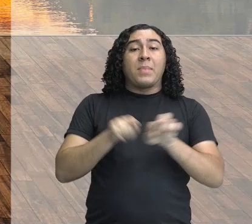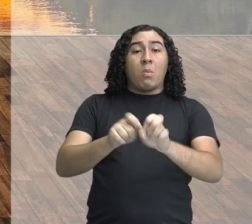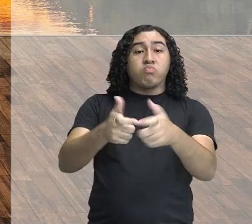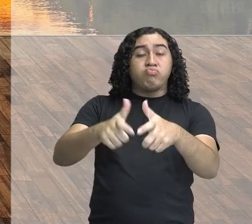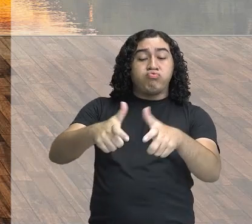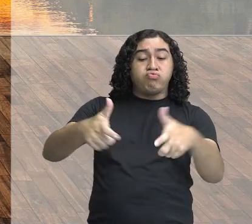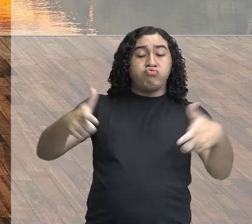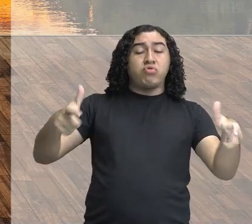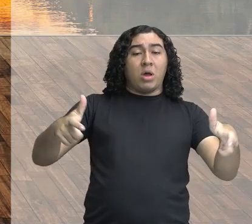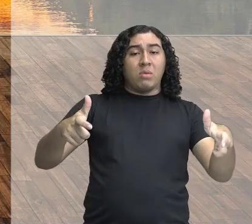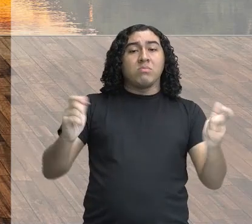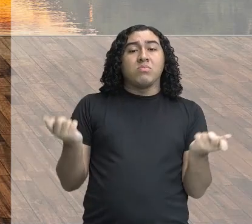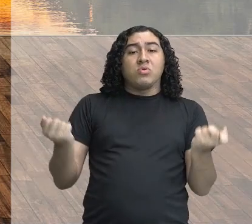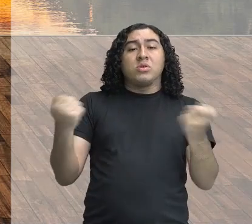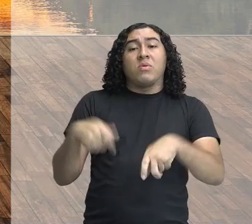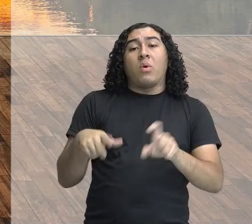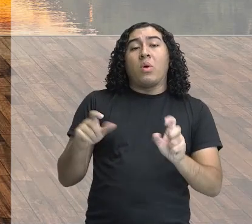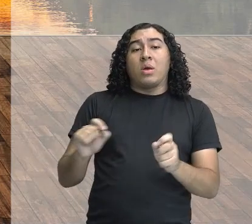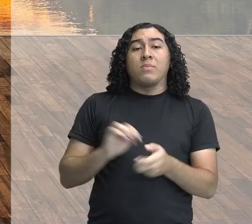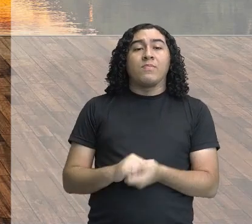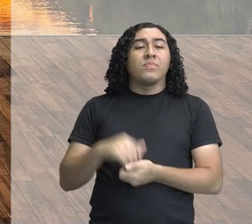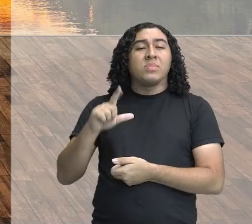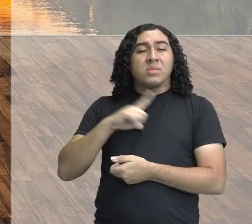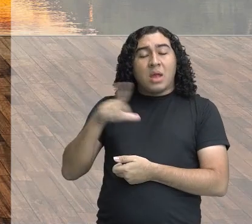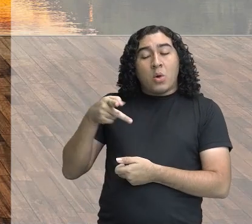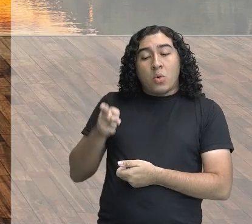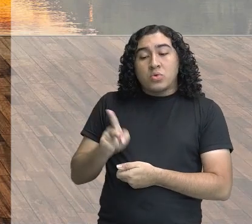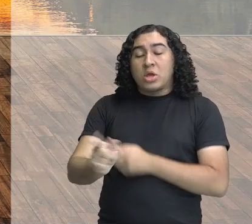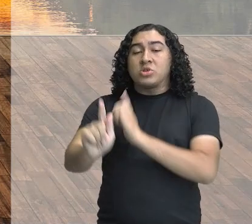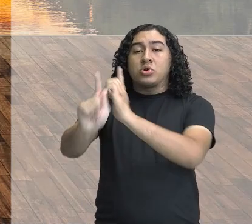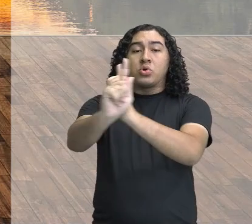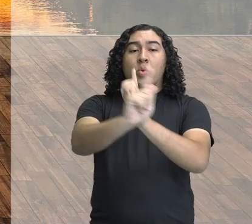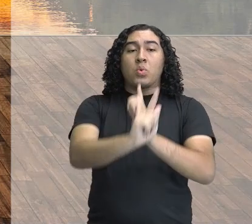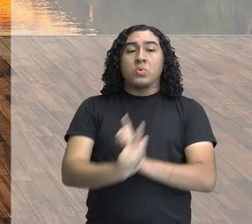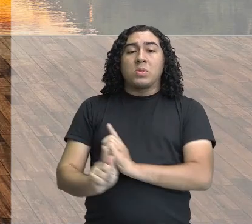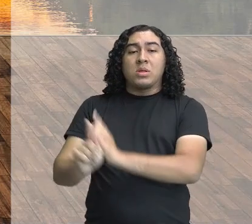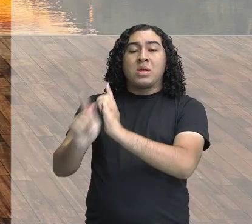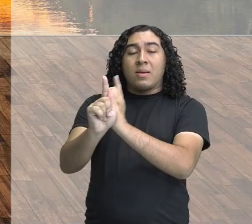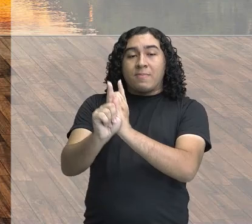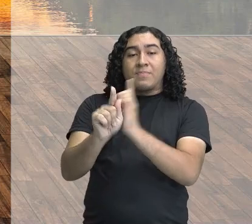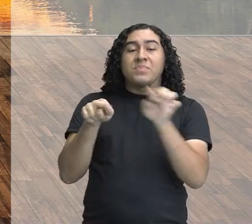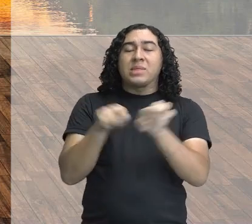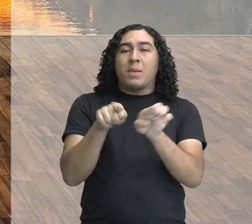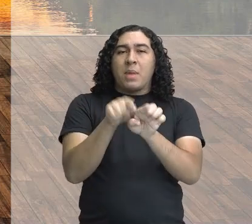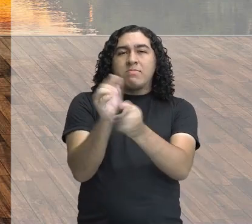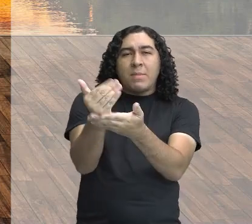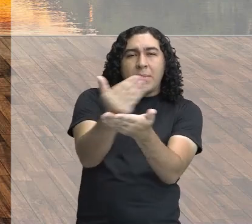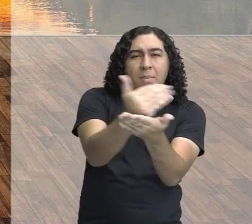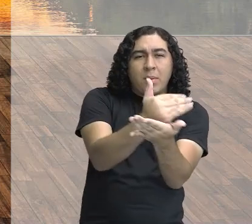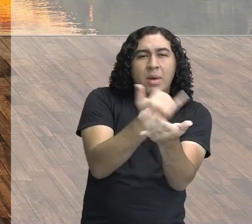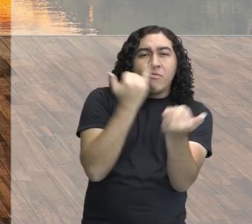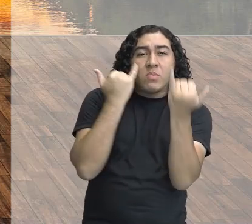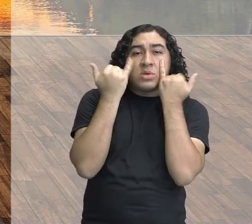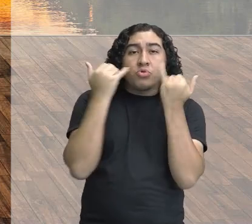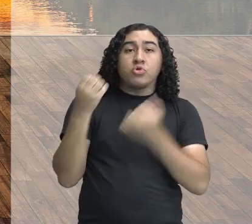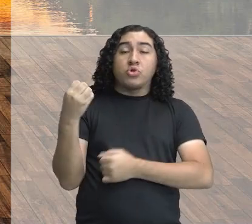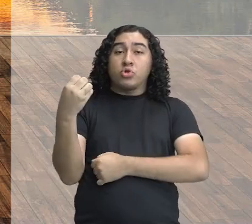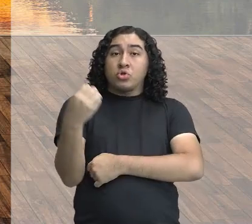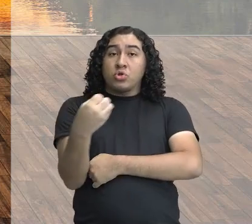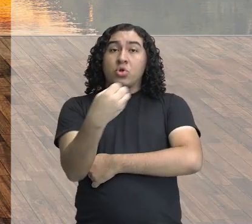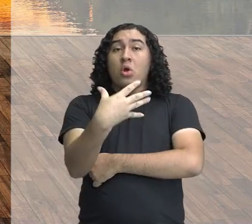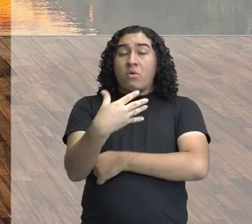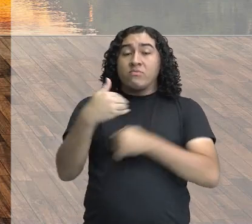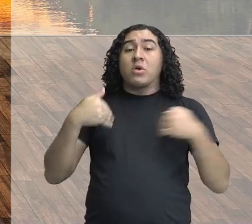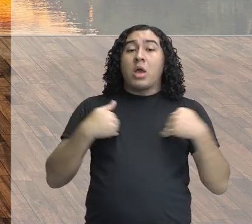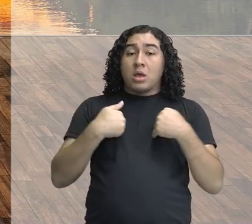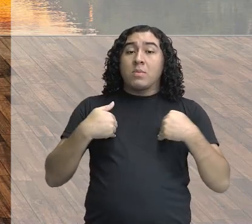então, professor, ela permite a constante descoberta e catalogação de novas espécies